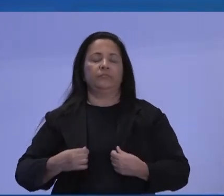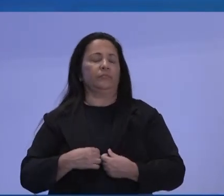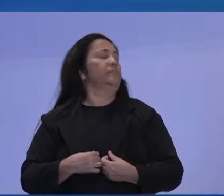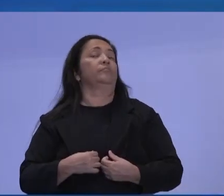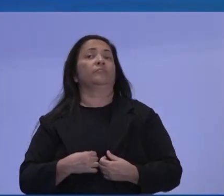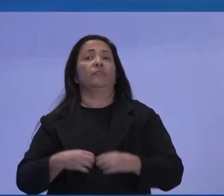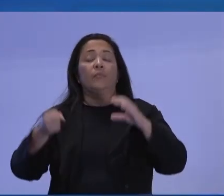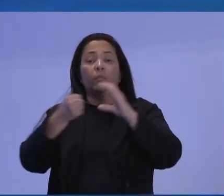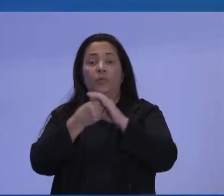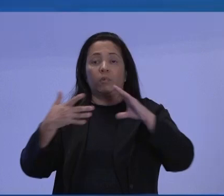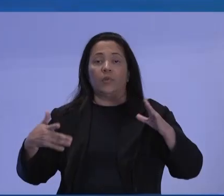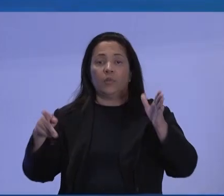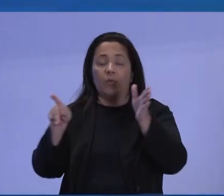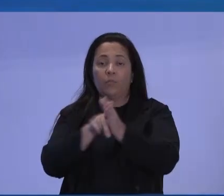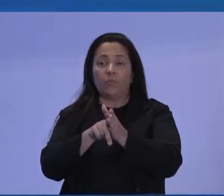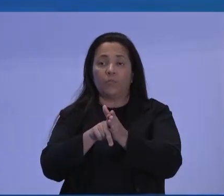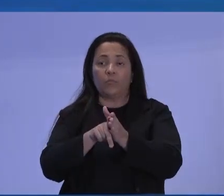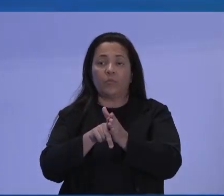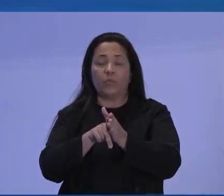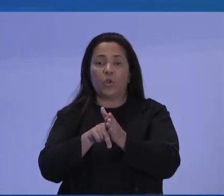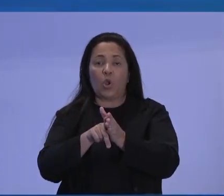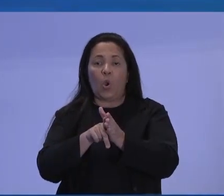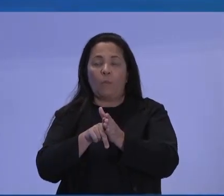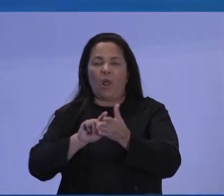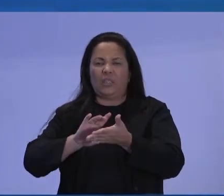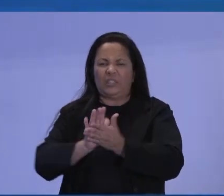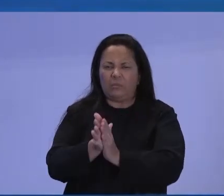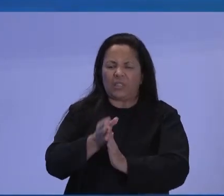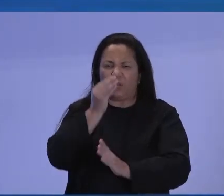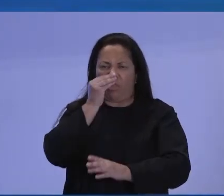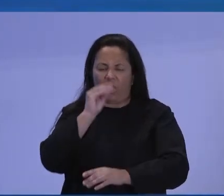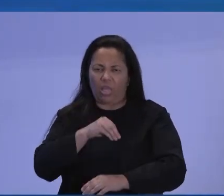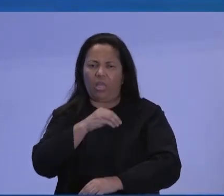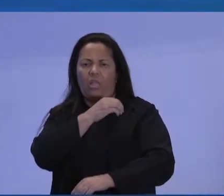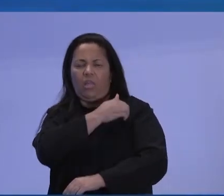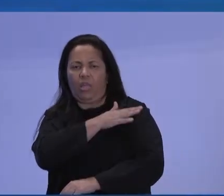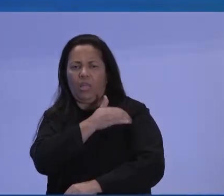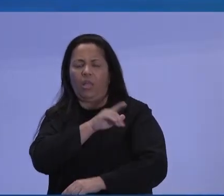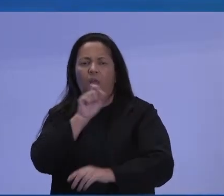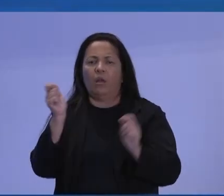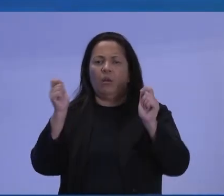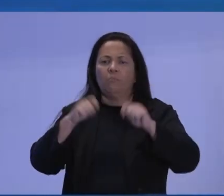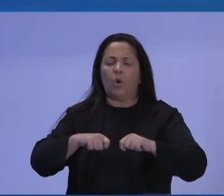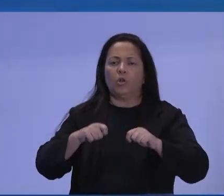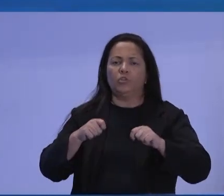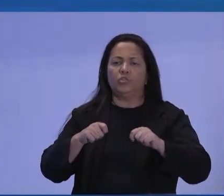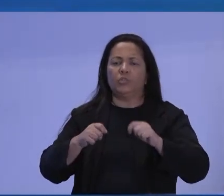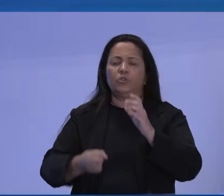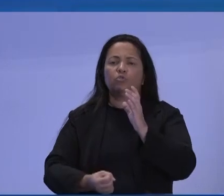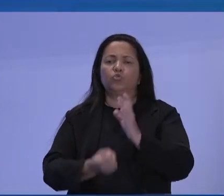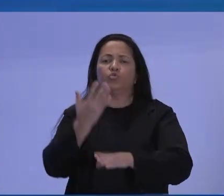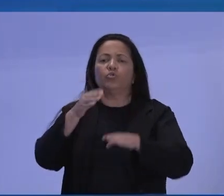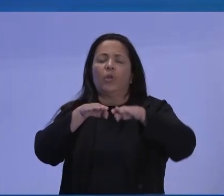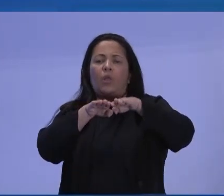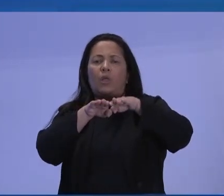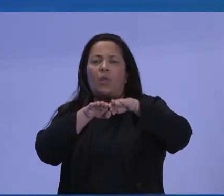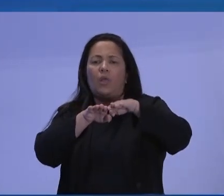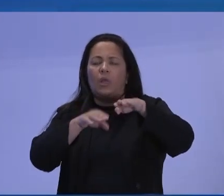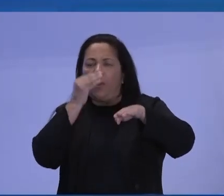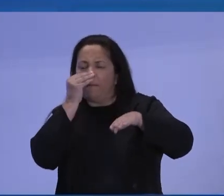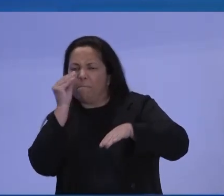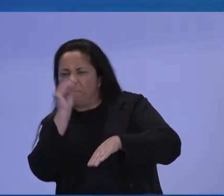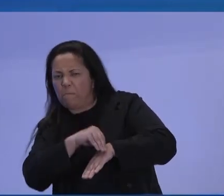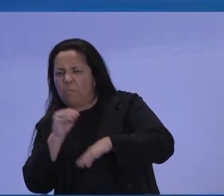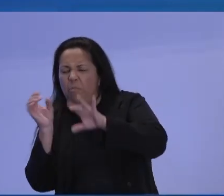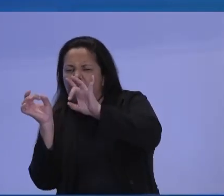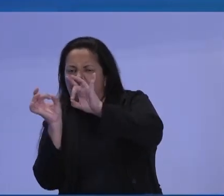Os aspectos relacionados ao estigma e à discriminação podem promover a exclusão social e resultar em interações